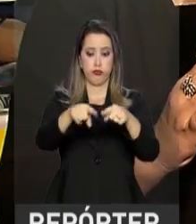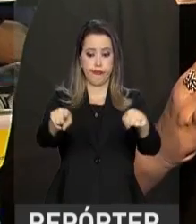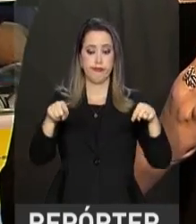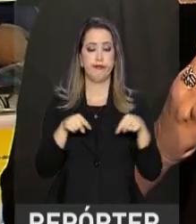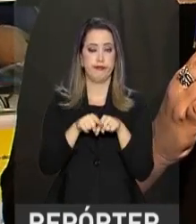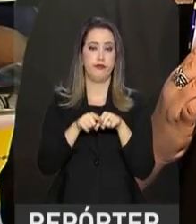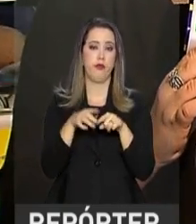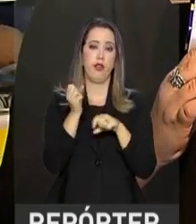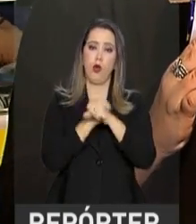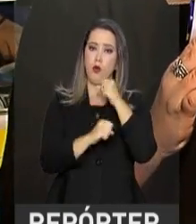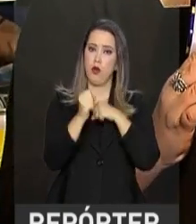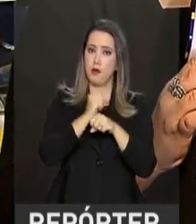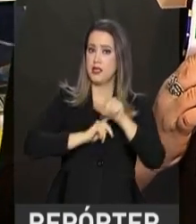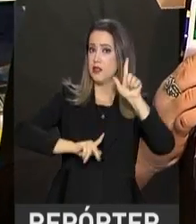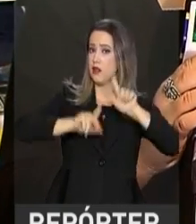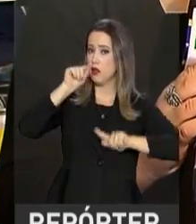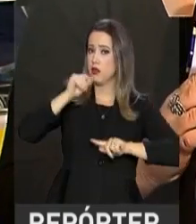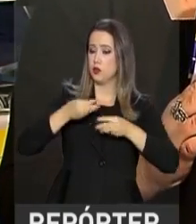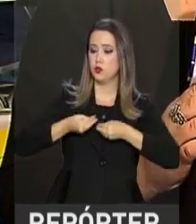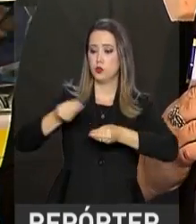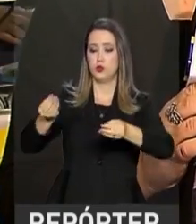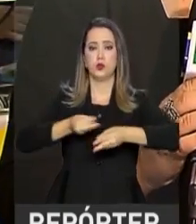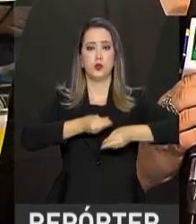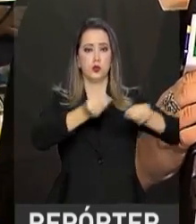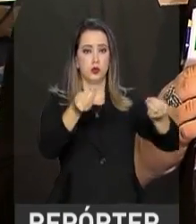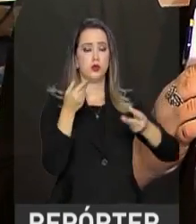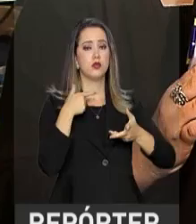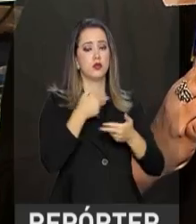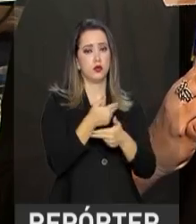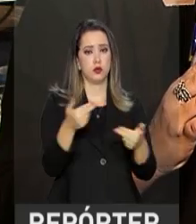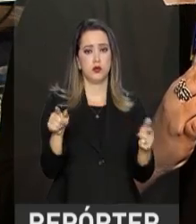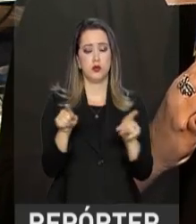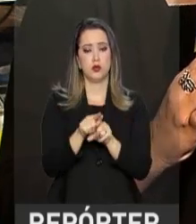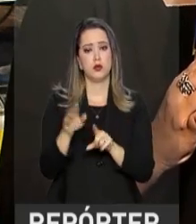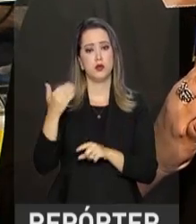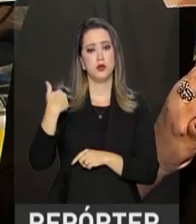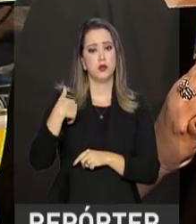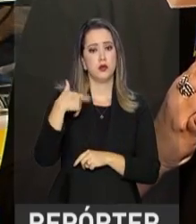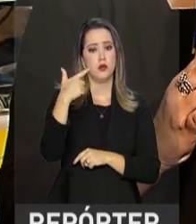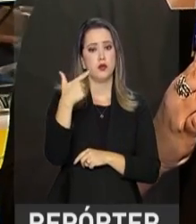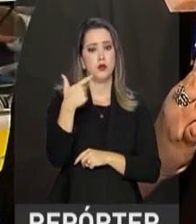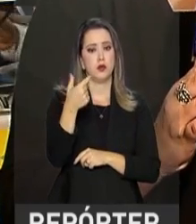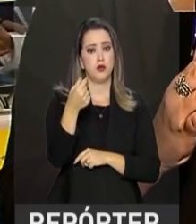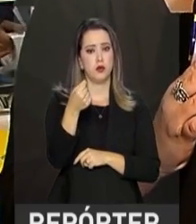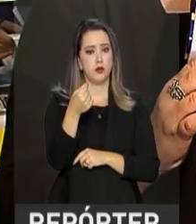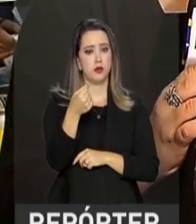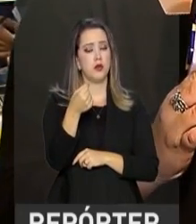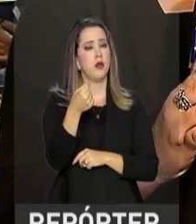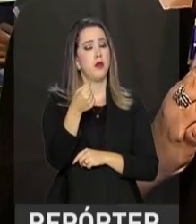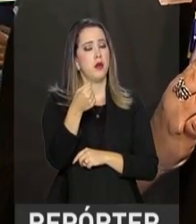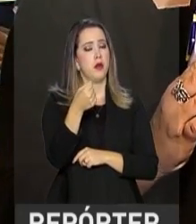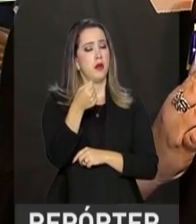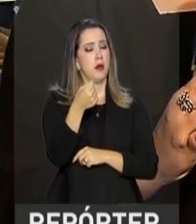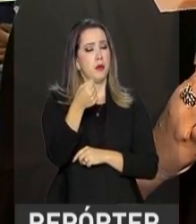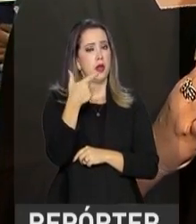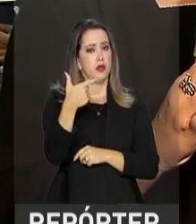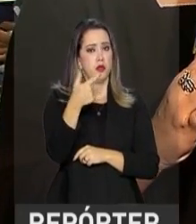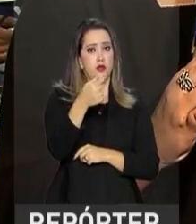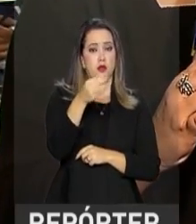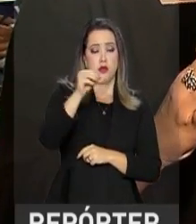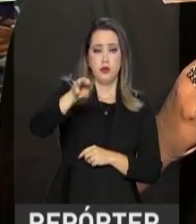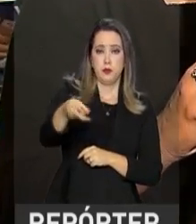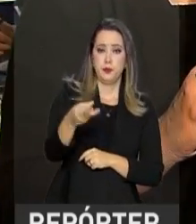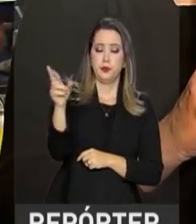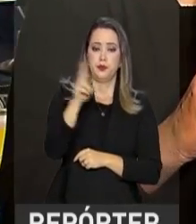passado os correios bater um recorde na entrega de encomendas foram mais de 270 milhões 26